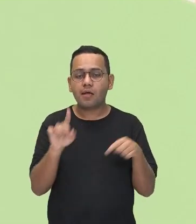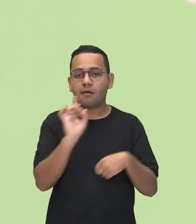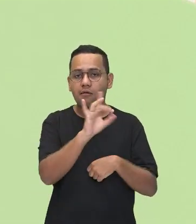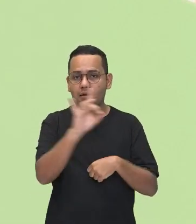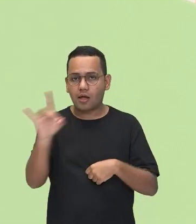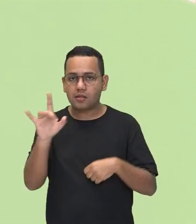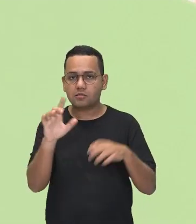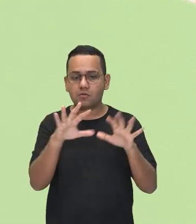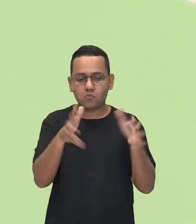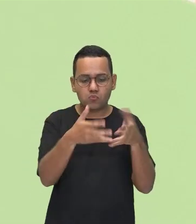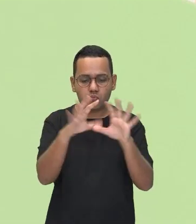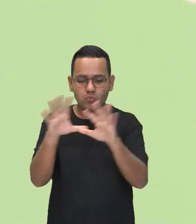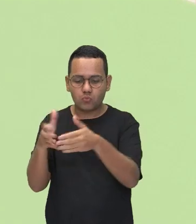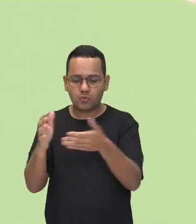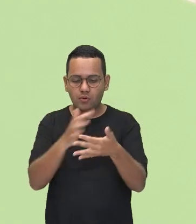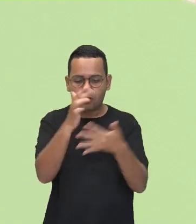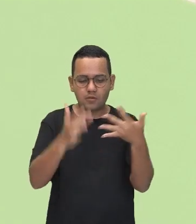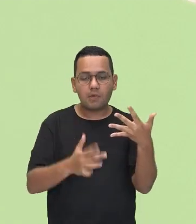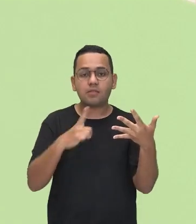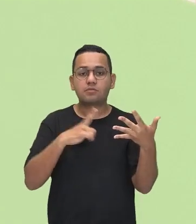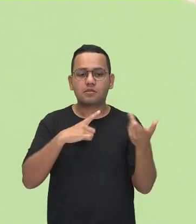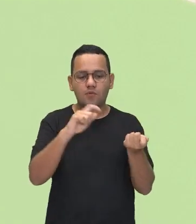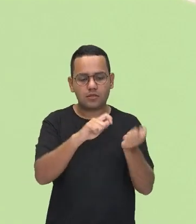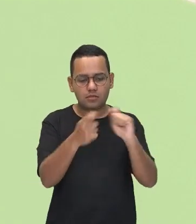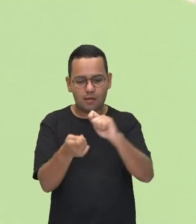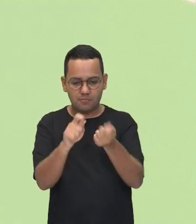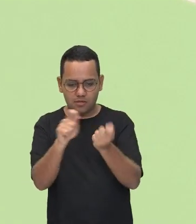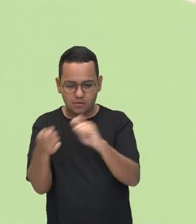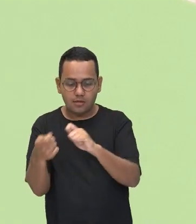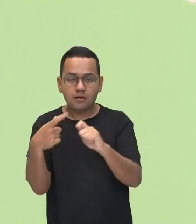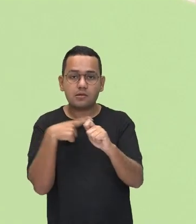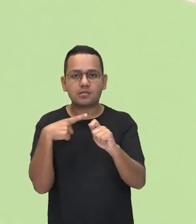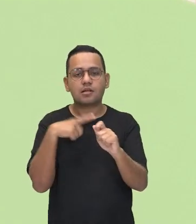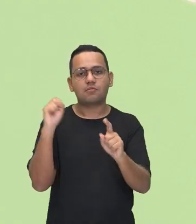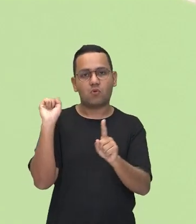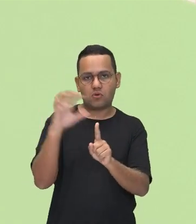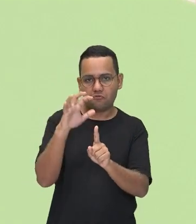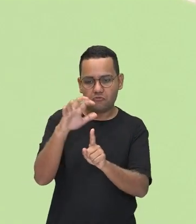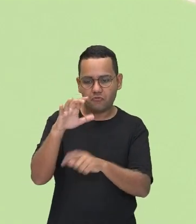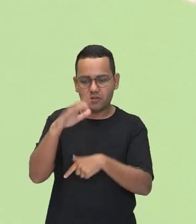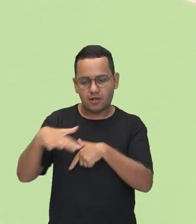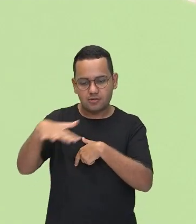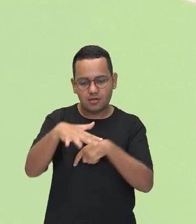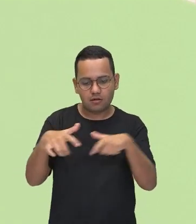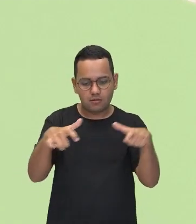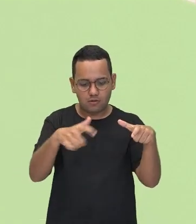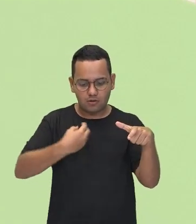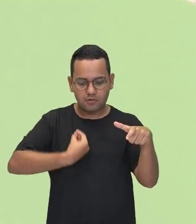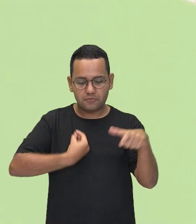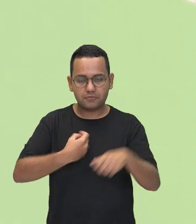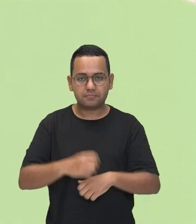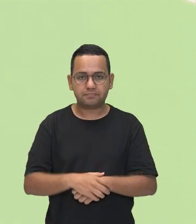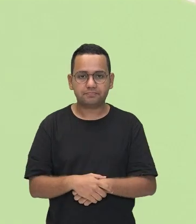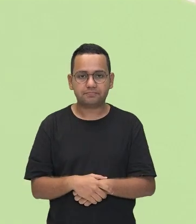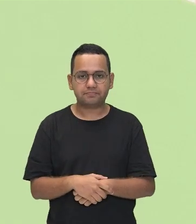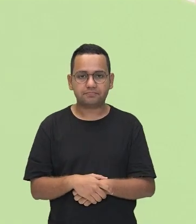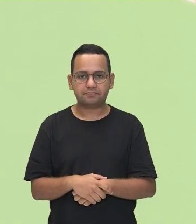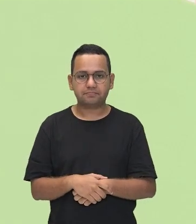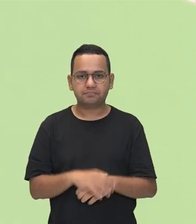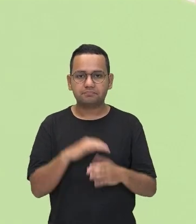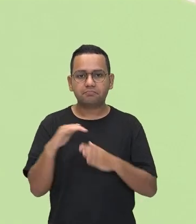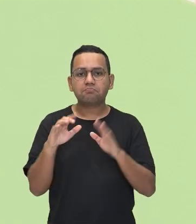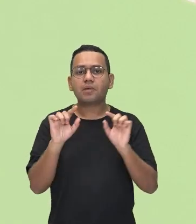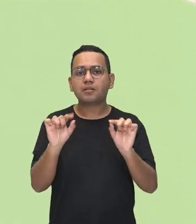elas constantemente estão se adaptando a alguma alteração que ocorre no meio. E isso, nós já falei aqui uma